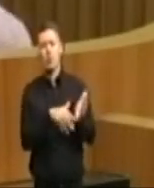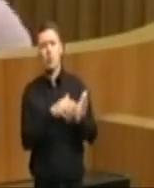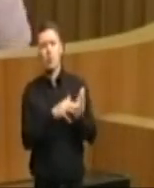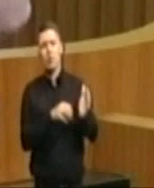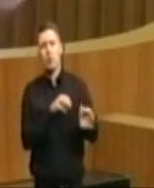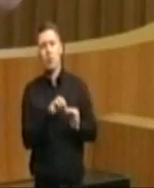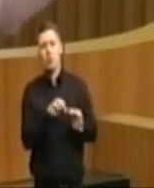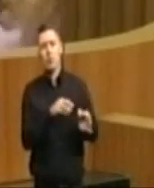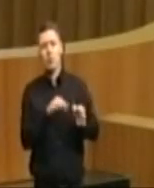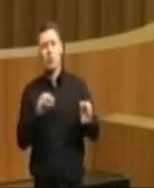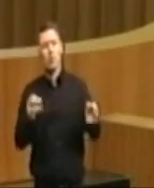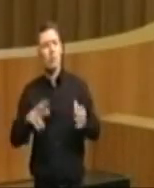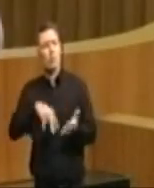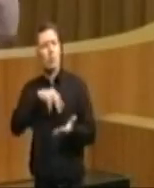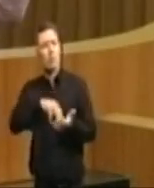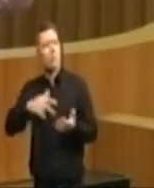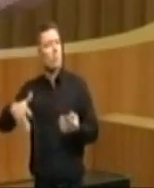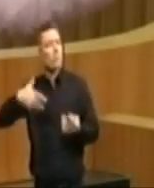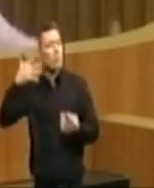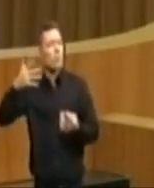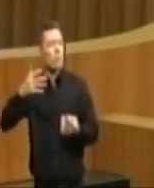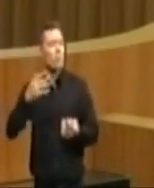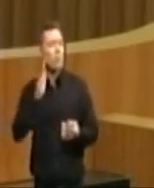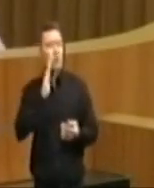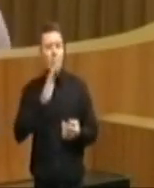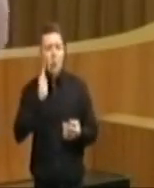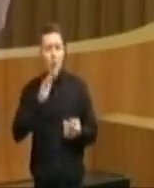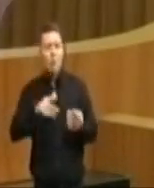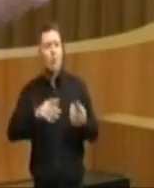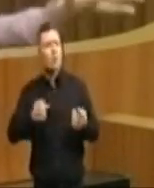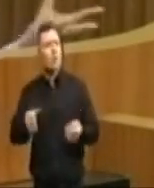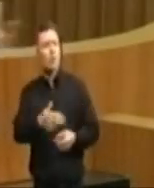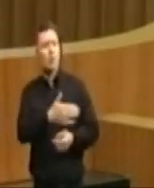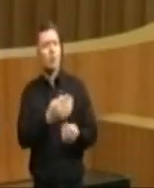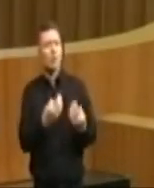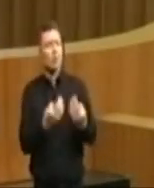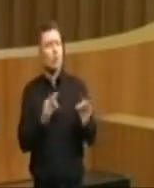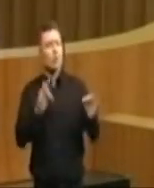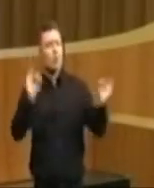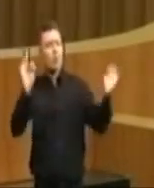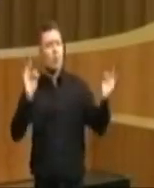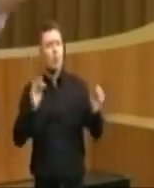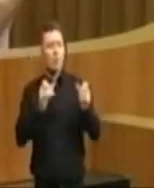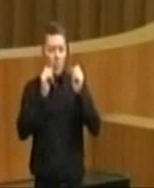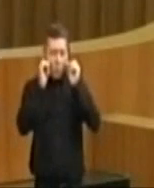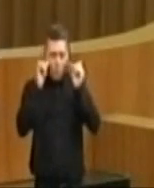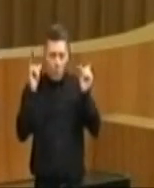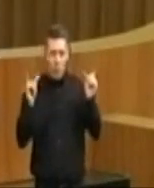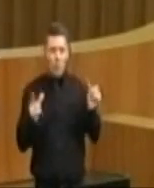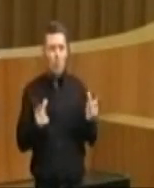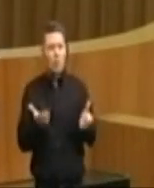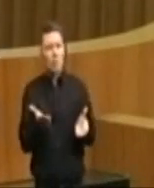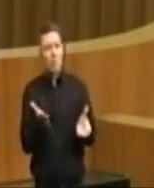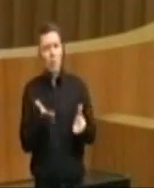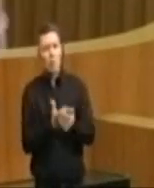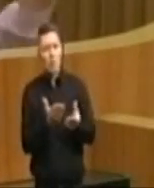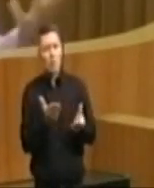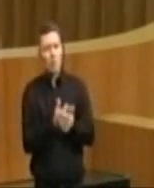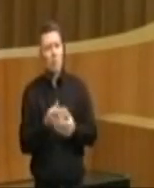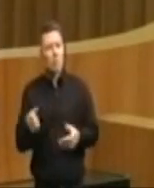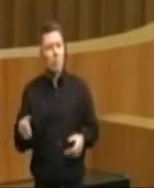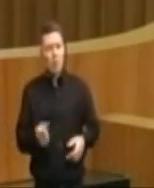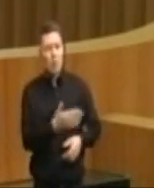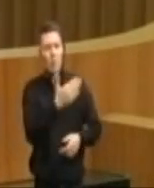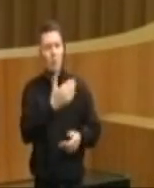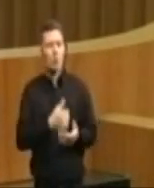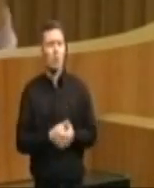Aulas dinâmicas, bem legais, com novas tecnologias, antenadas com processo moderno